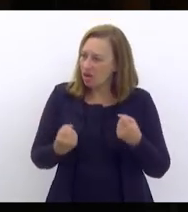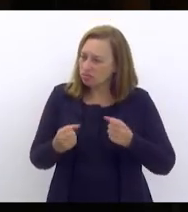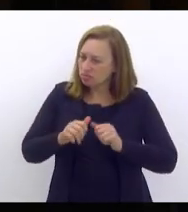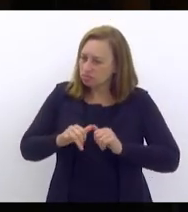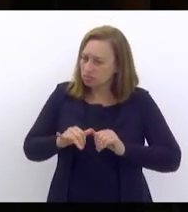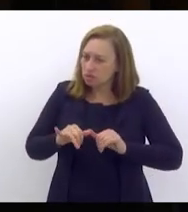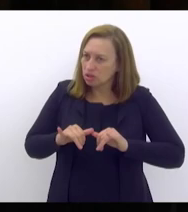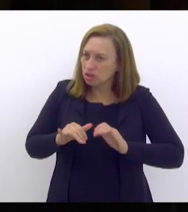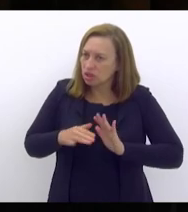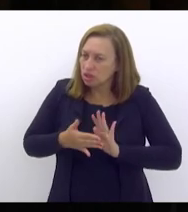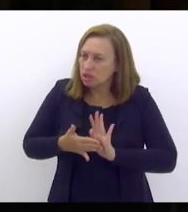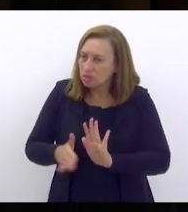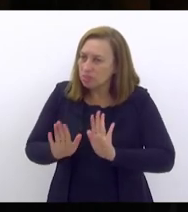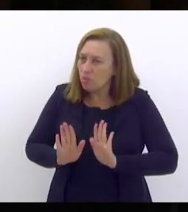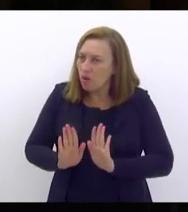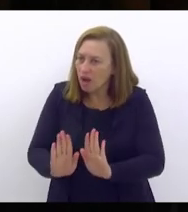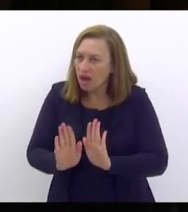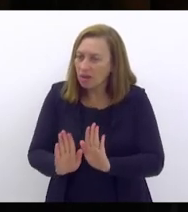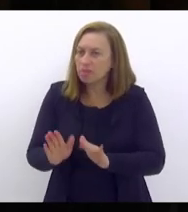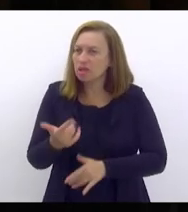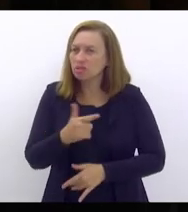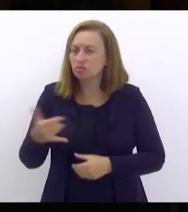nem combustível tinha para usar.